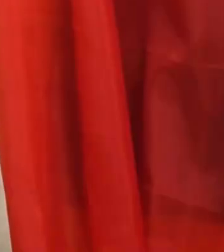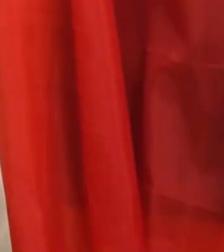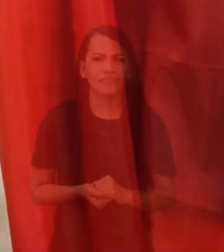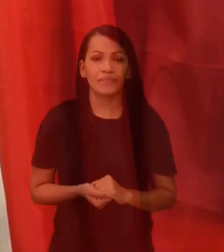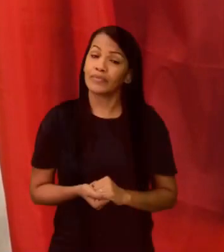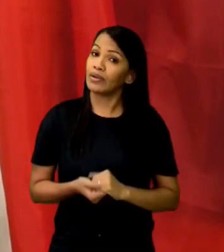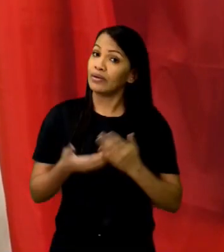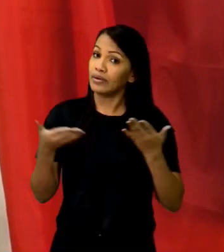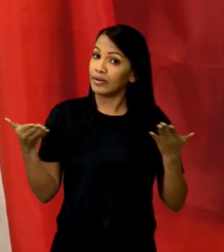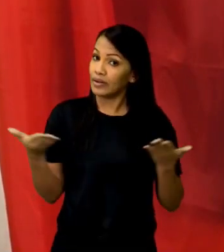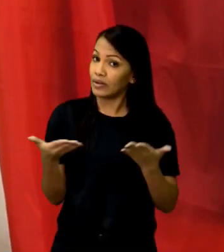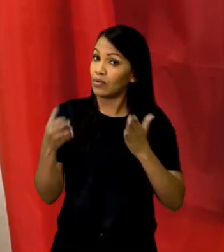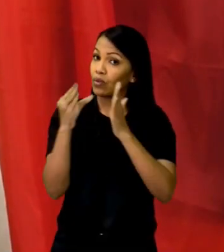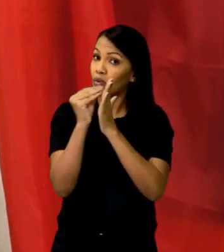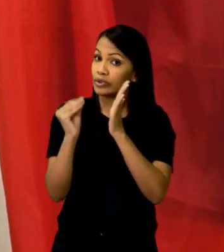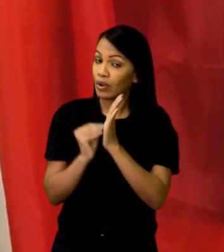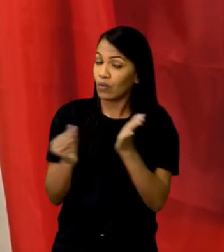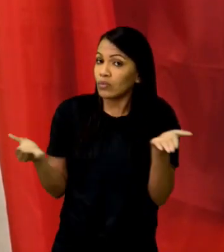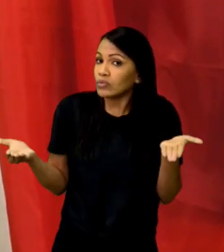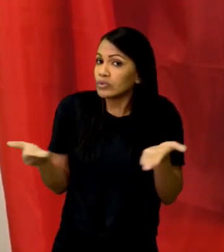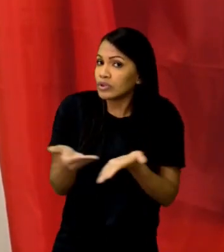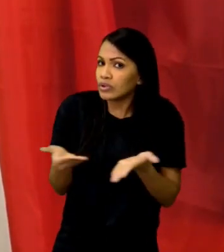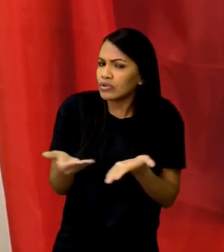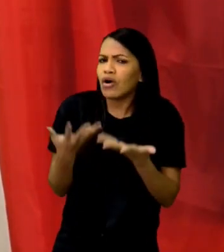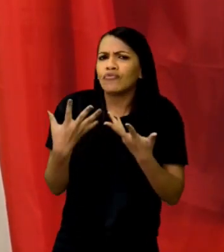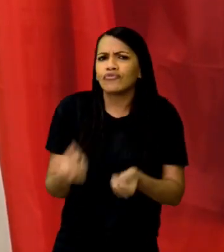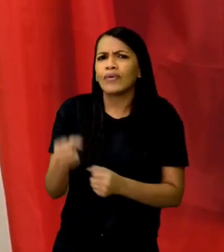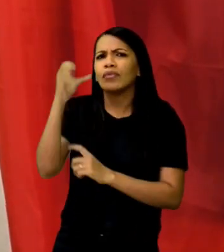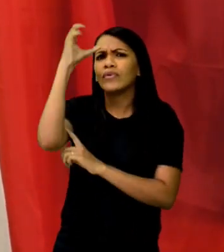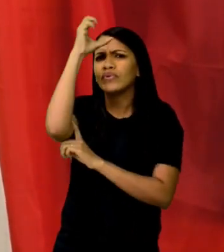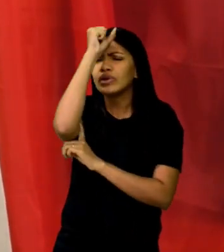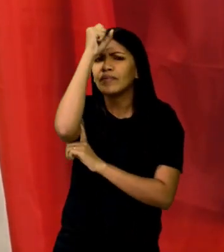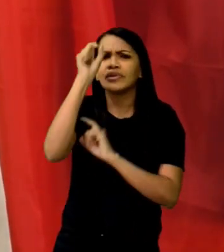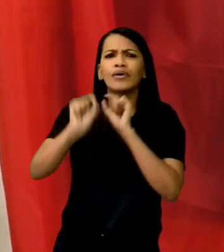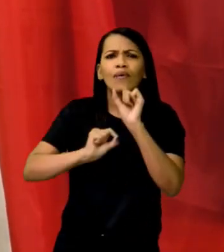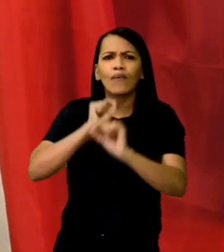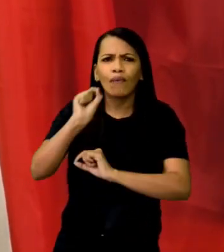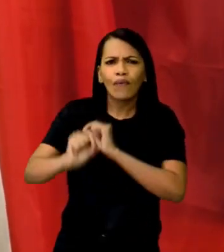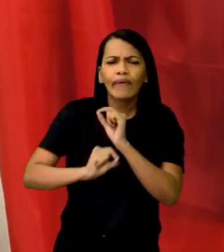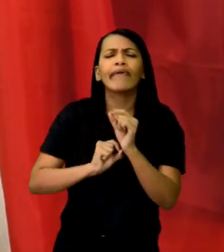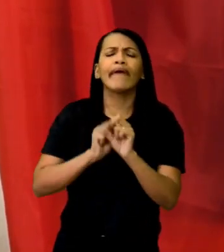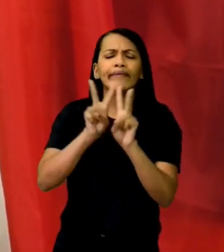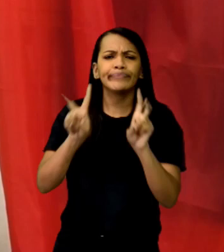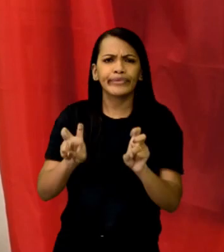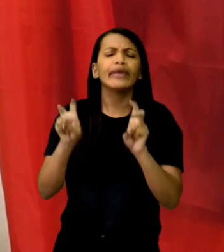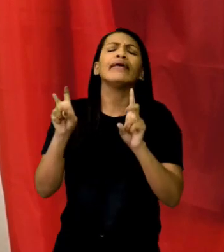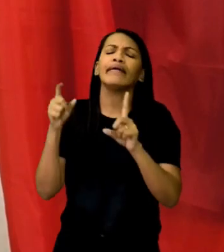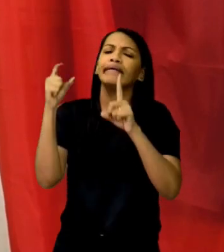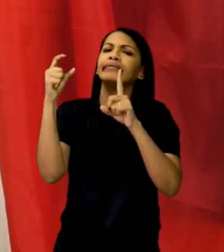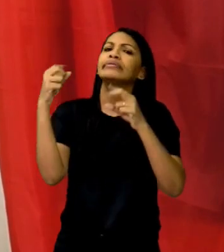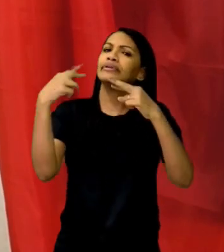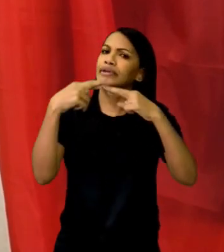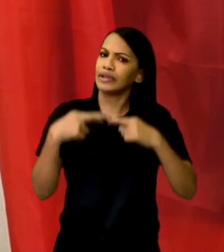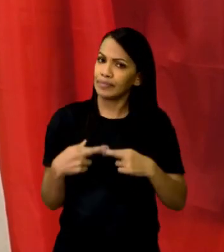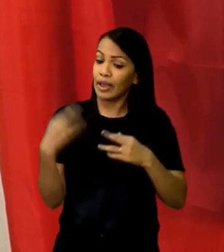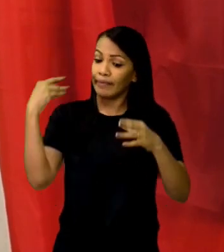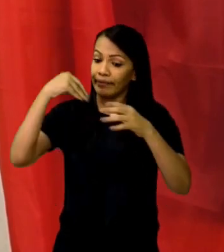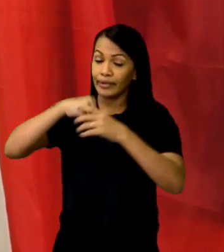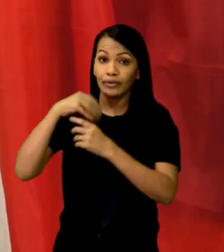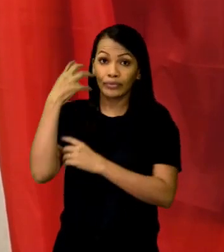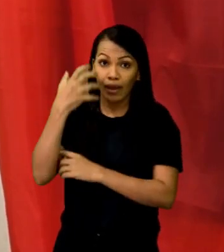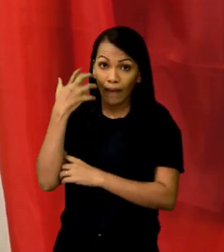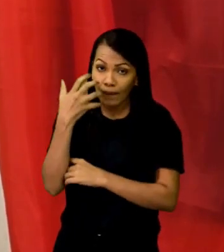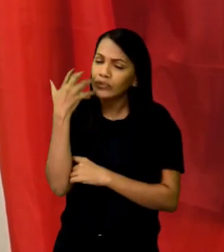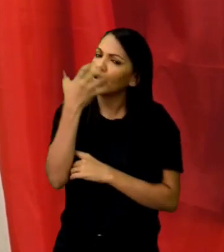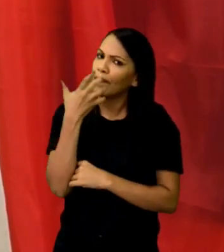E no nosso conteúdo de hoje, vamos aprender sobre rimas e nas cantigas populares. Você já parou